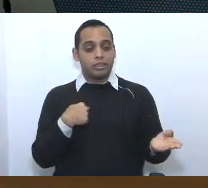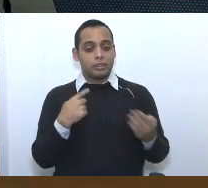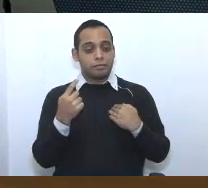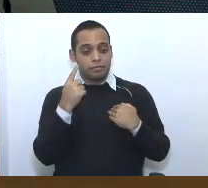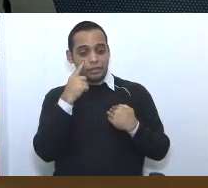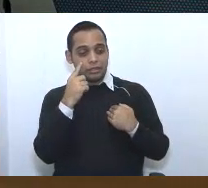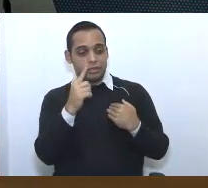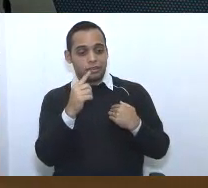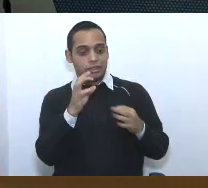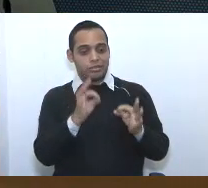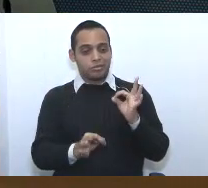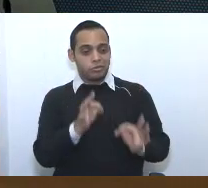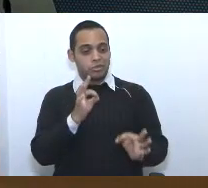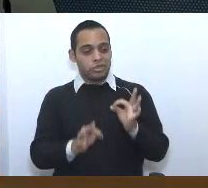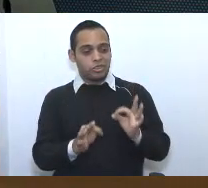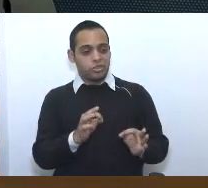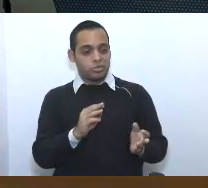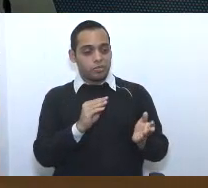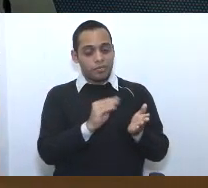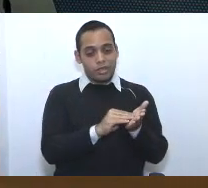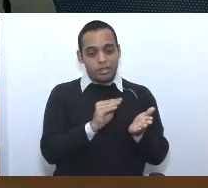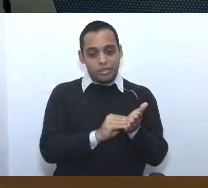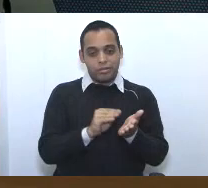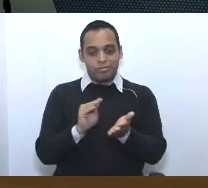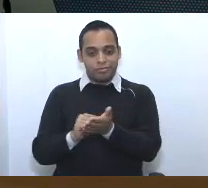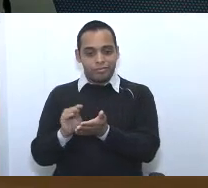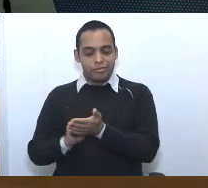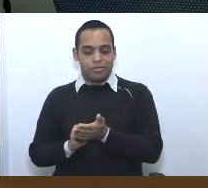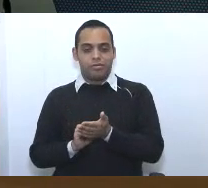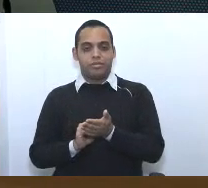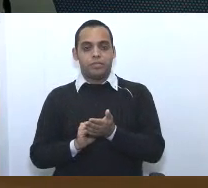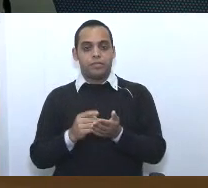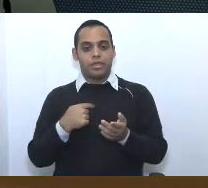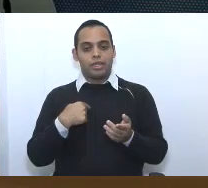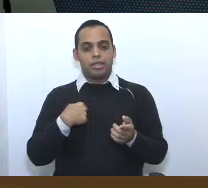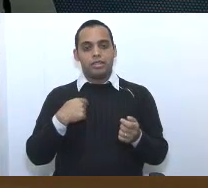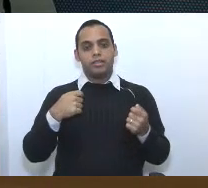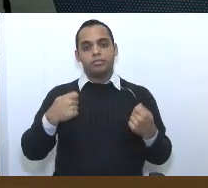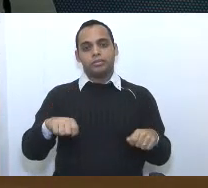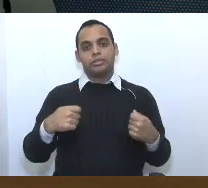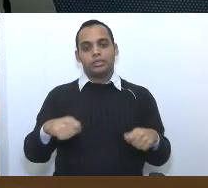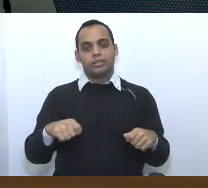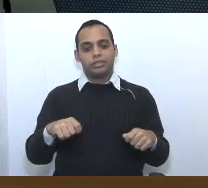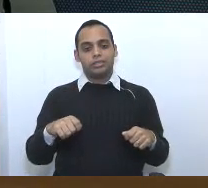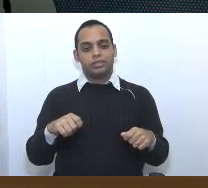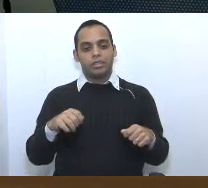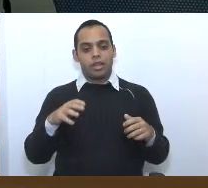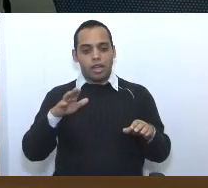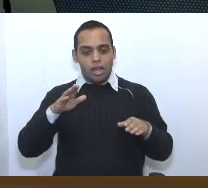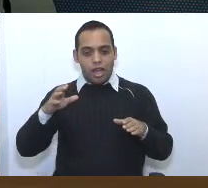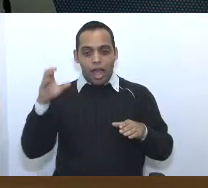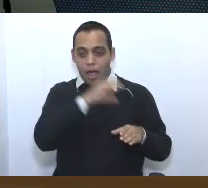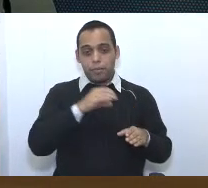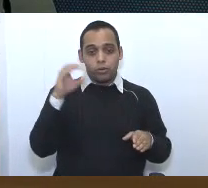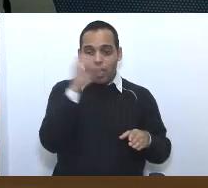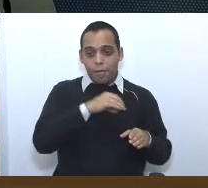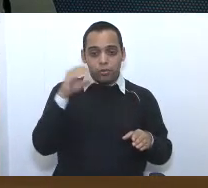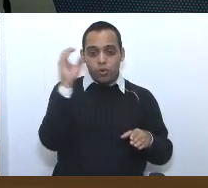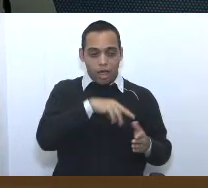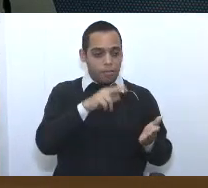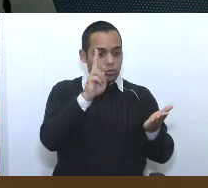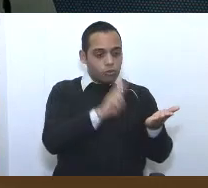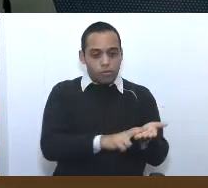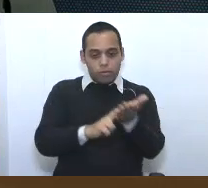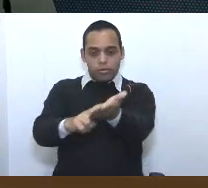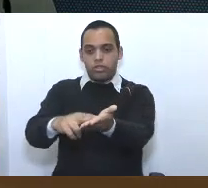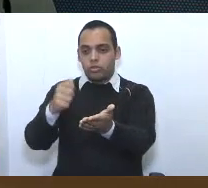no jurídico, a proximidade física, geograficamente, isto vai causar celeridade nas licitações,